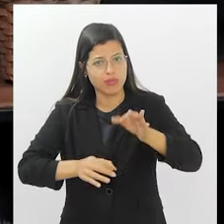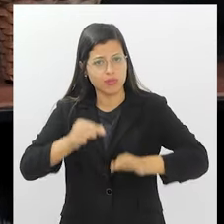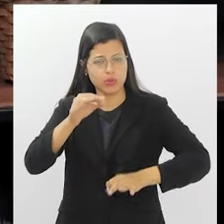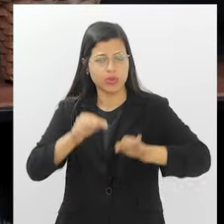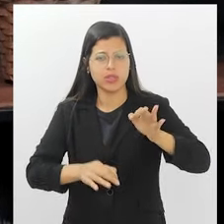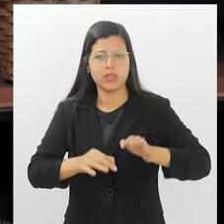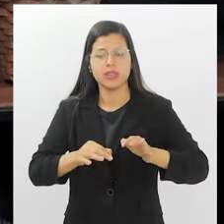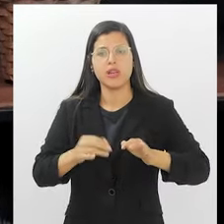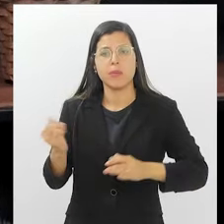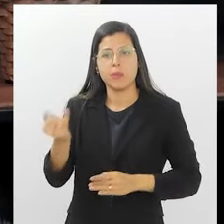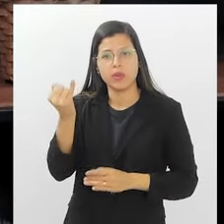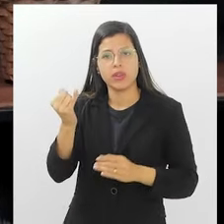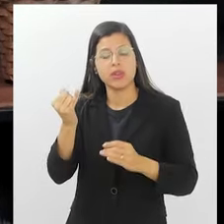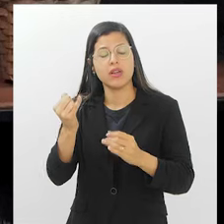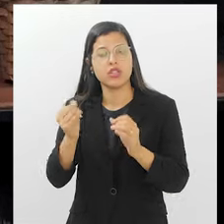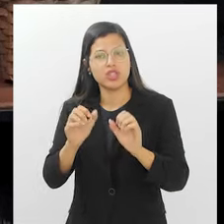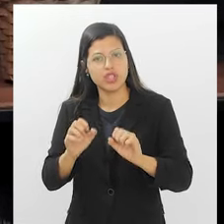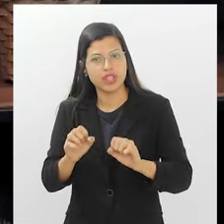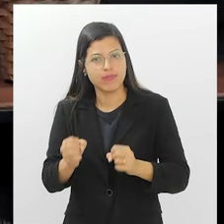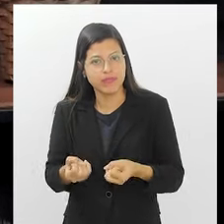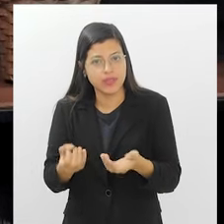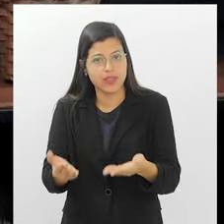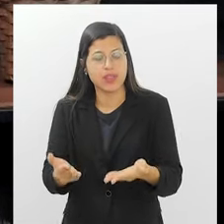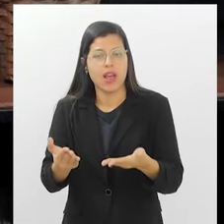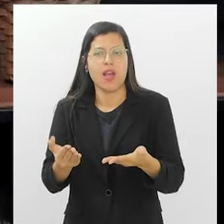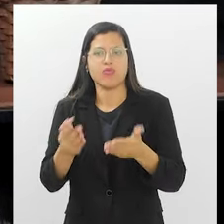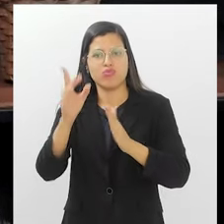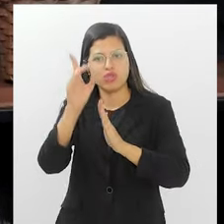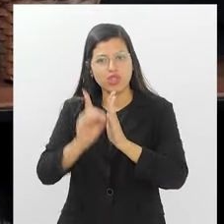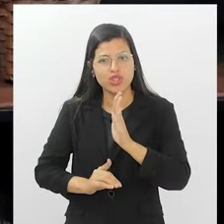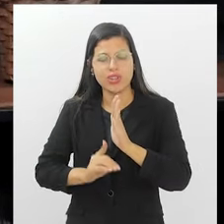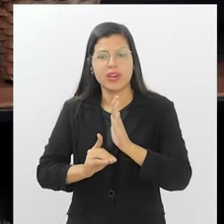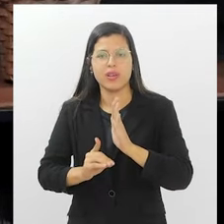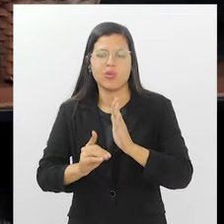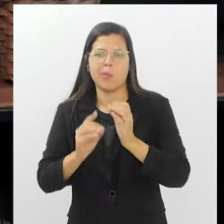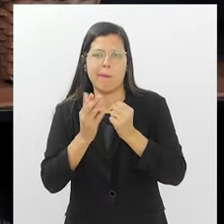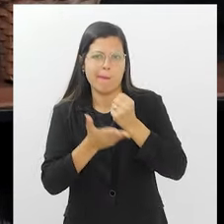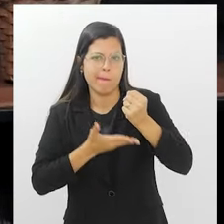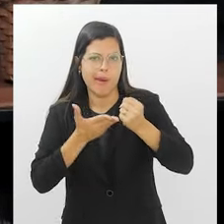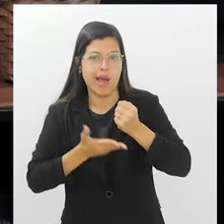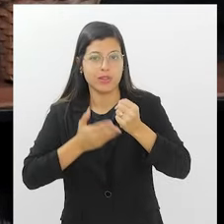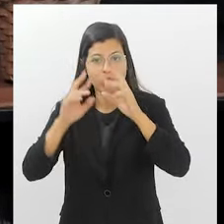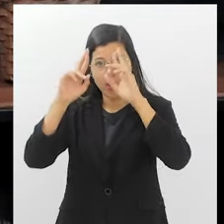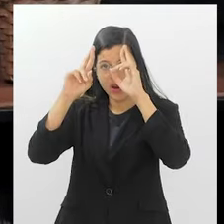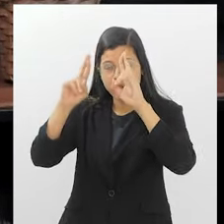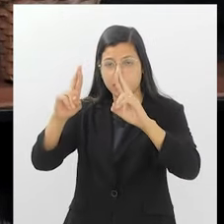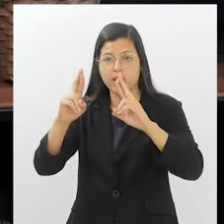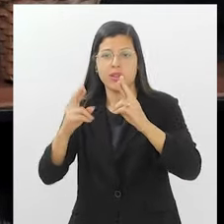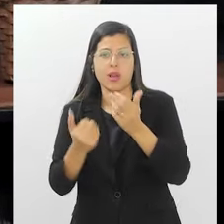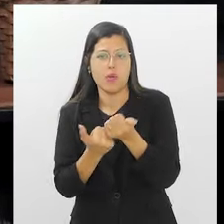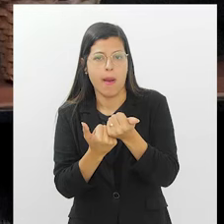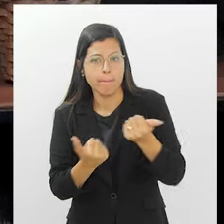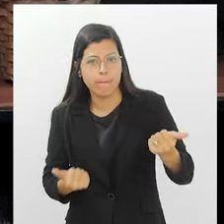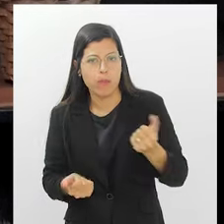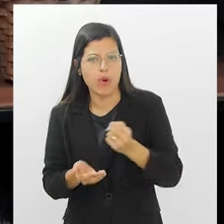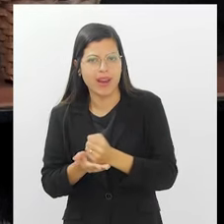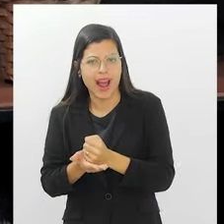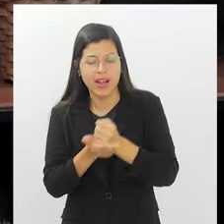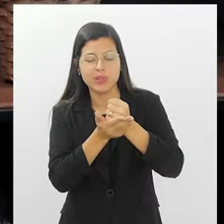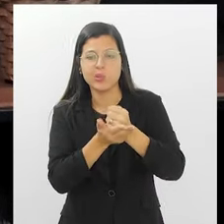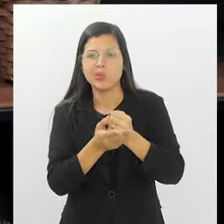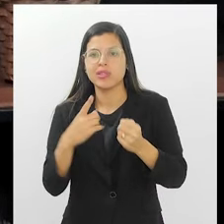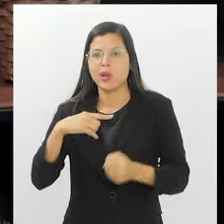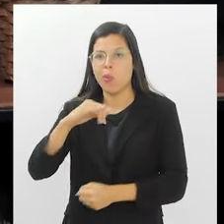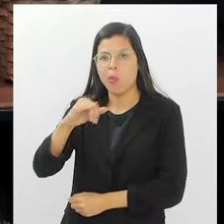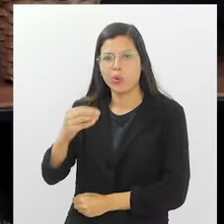É fundamental garantir que eles desfrutem de seus direitos básicos, que sejam respeitados e apoiados e